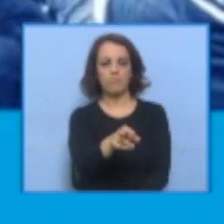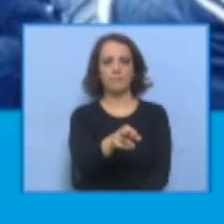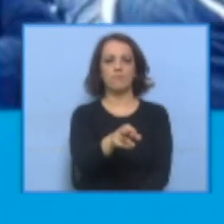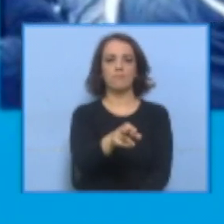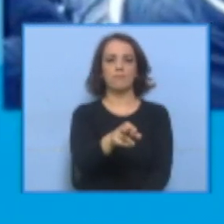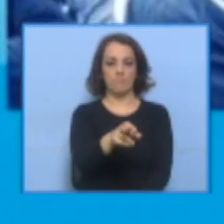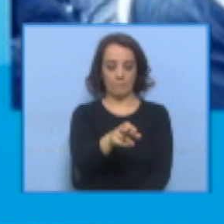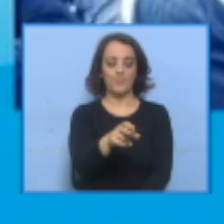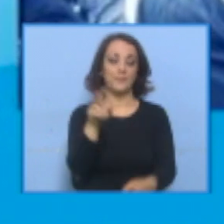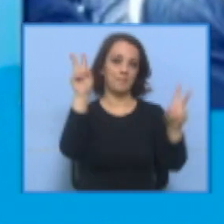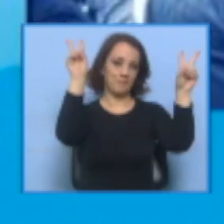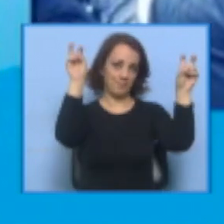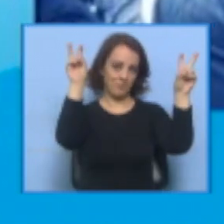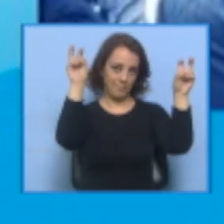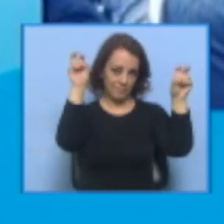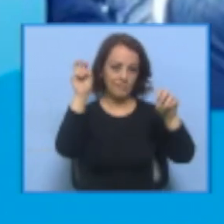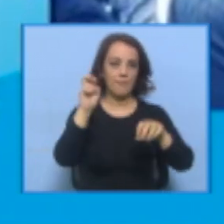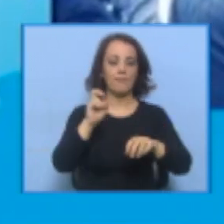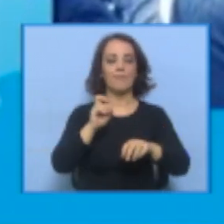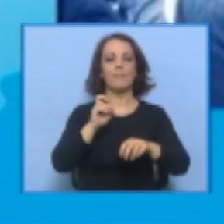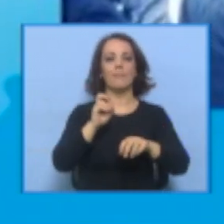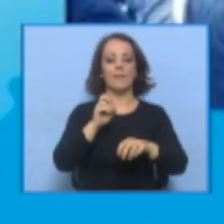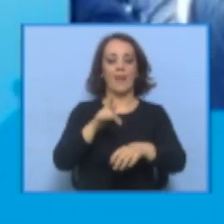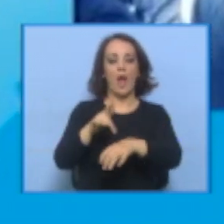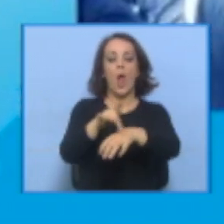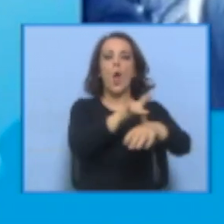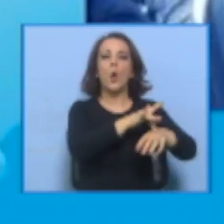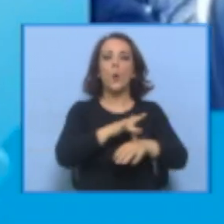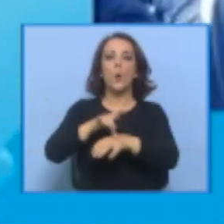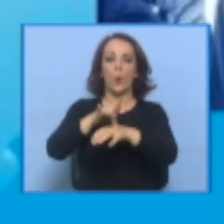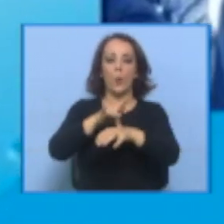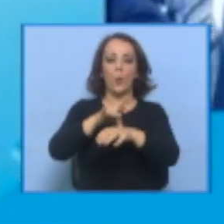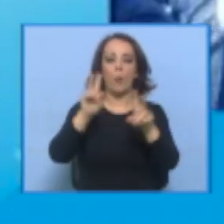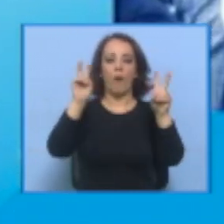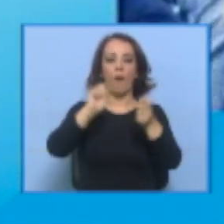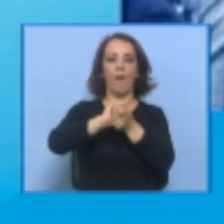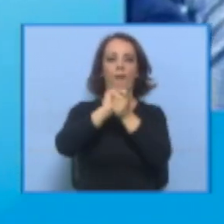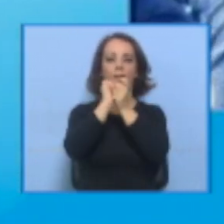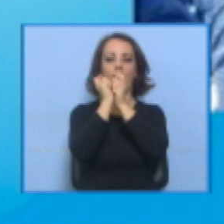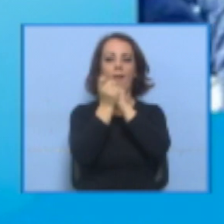a uberização, as plataformas, este tipo de plataformas,